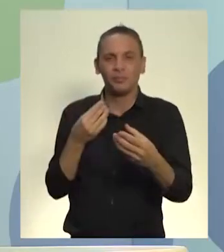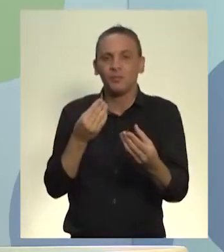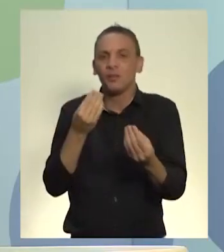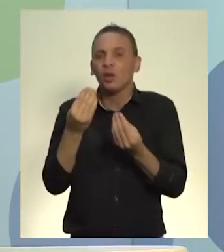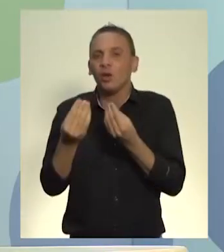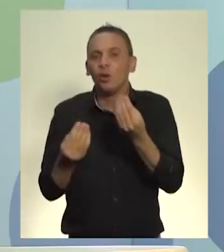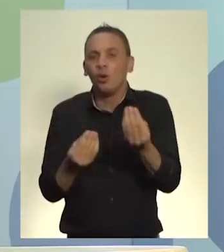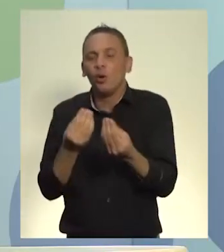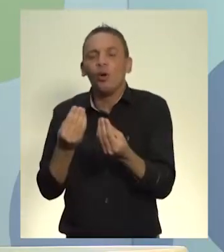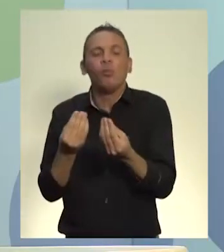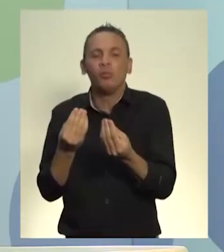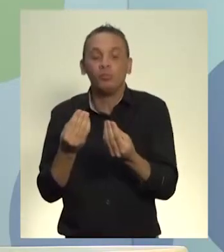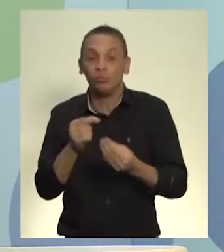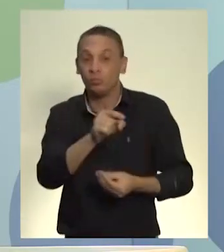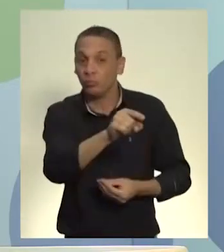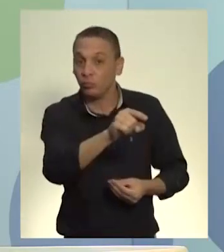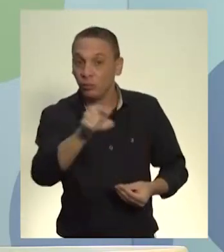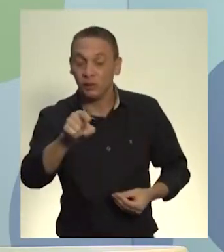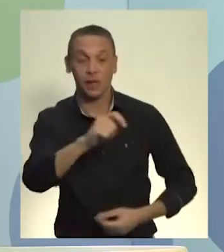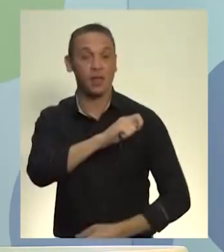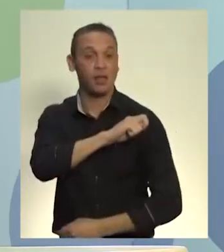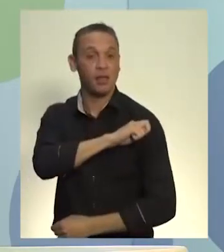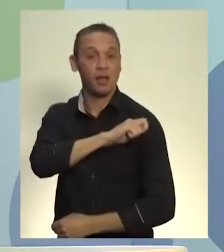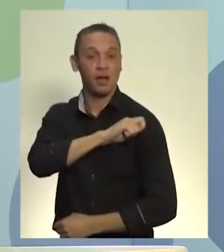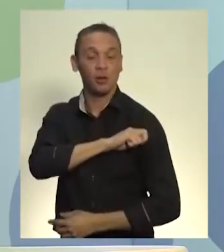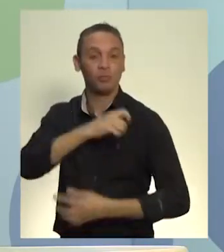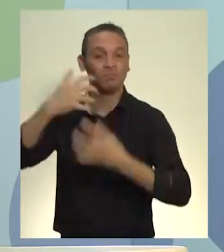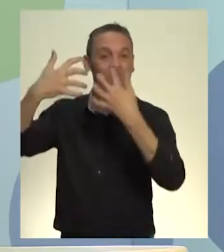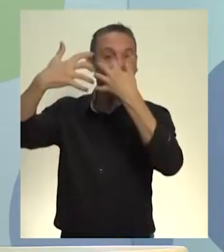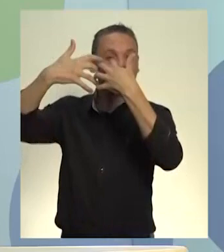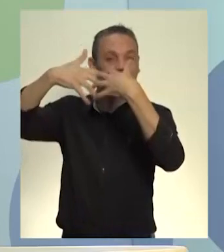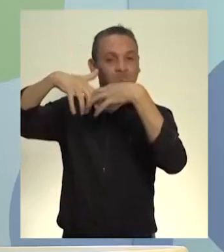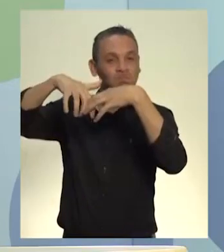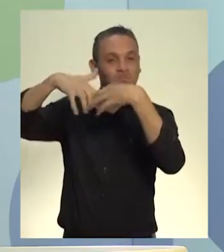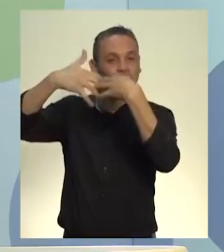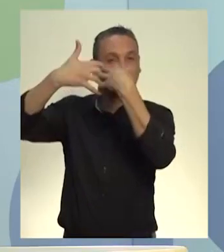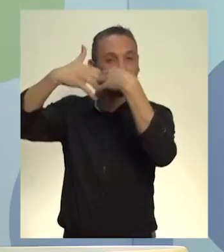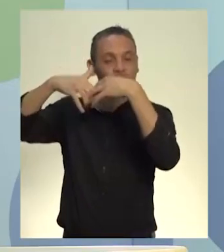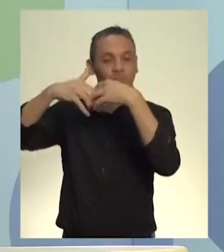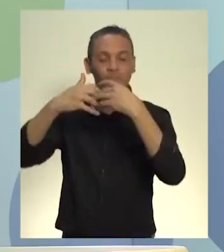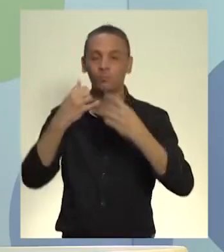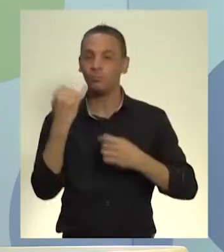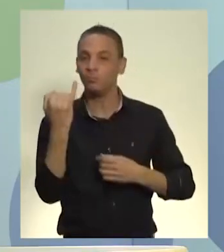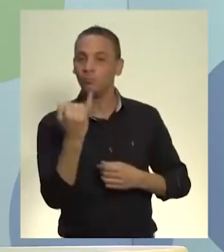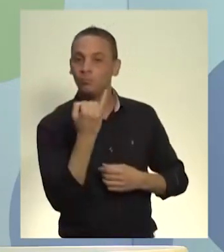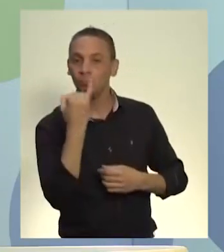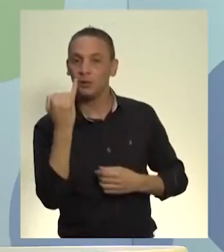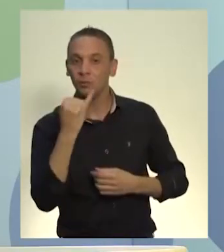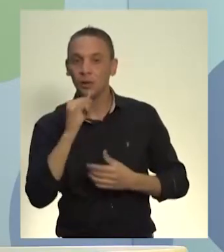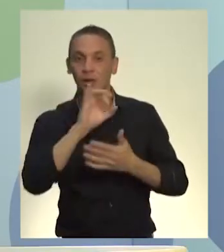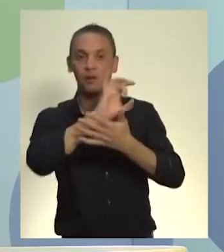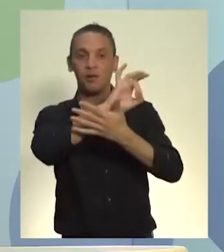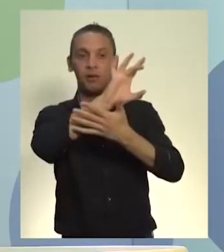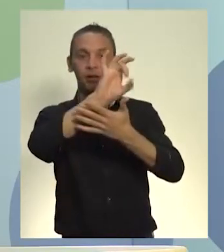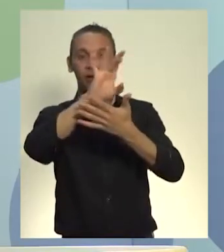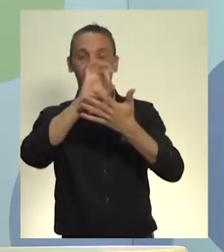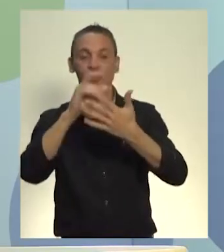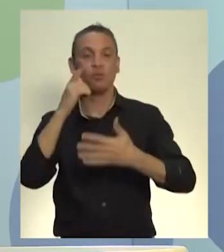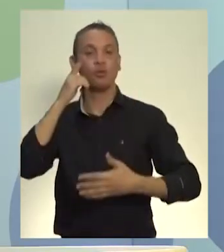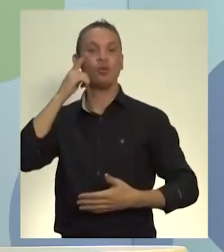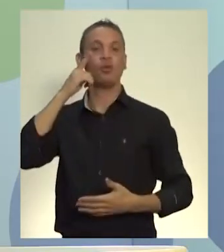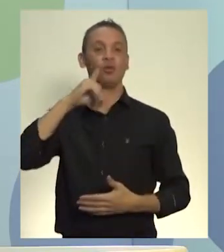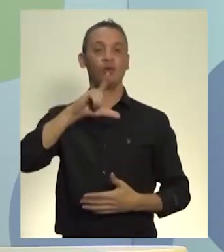que vocês podem pensar em alguns pontos fortes e suas fragilidades para que vocês